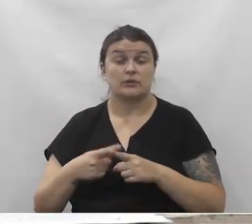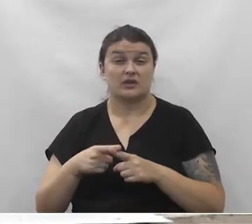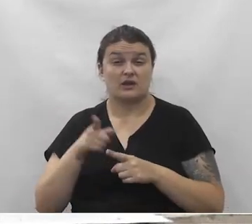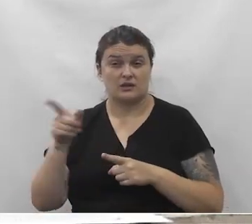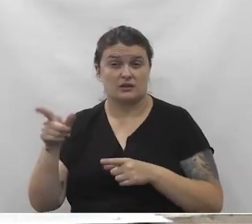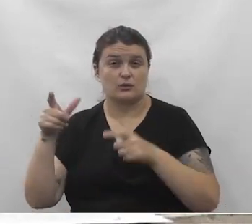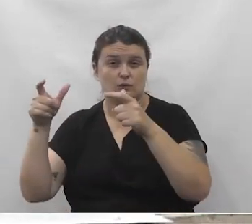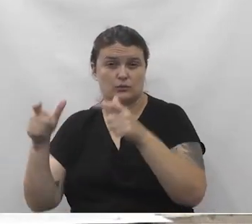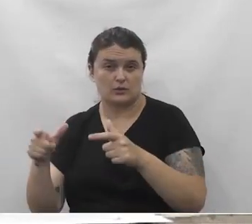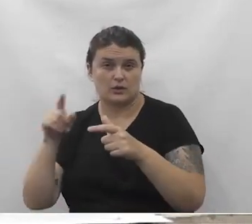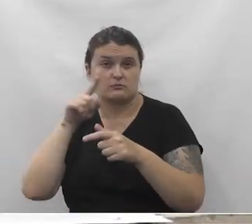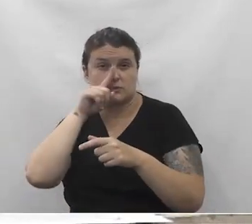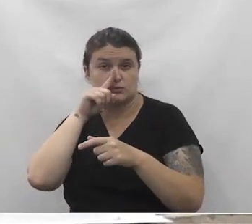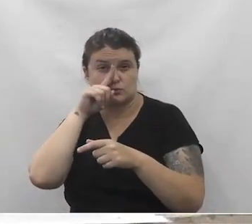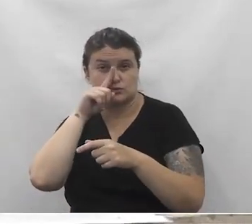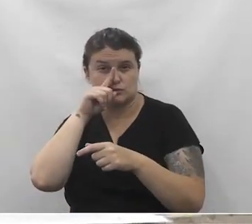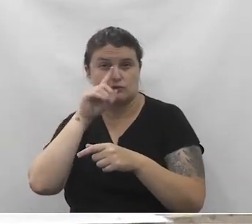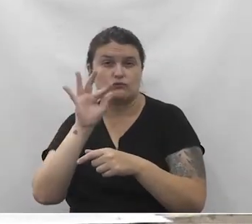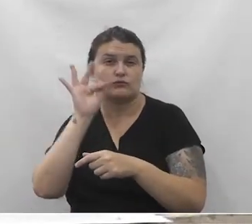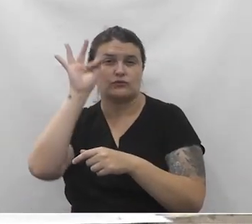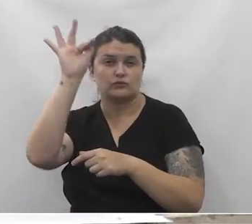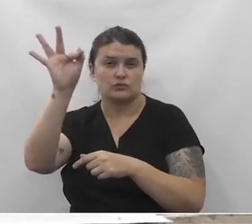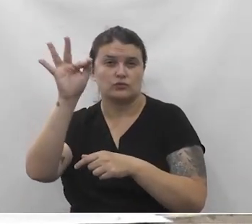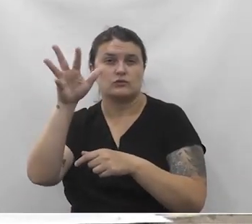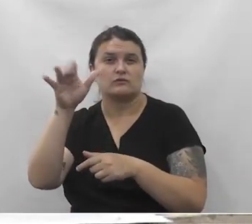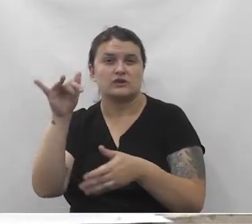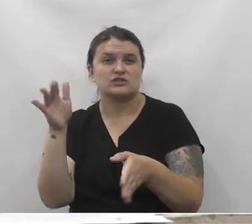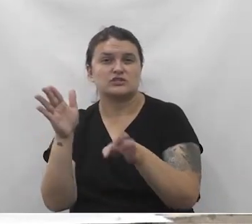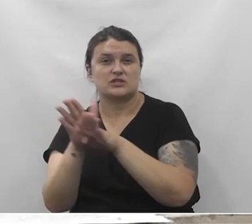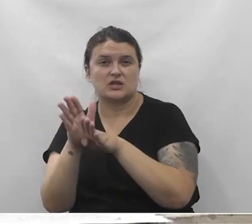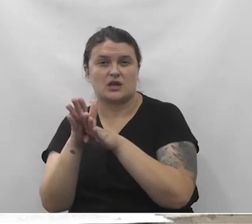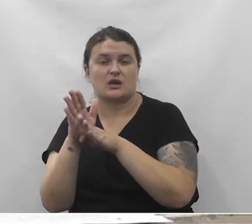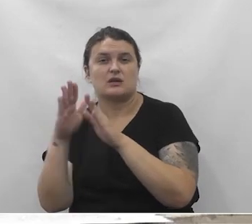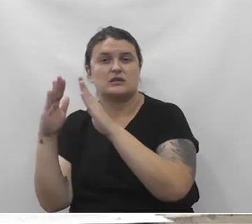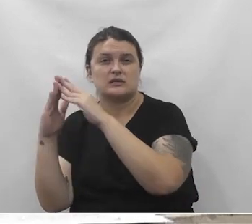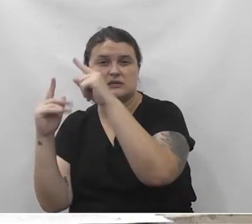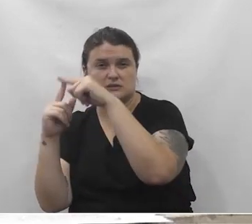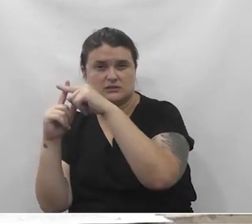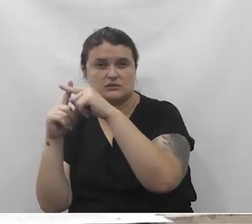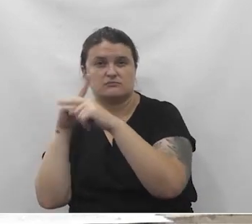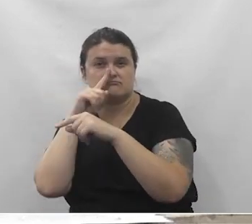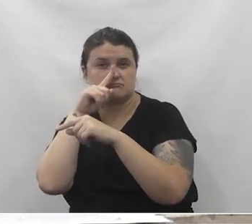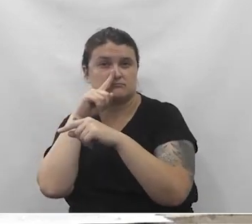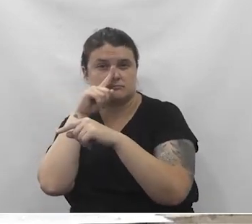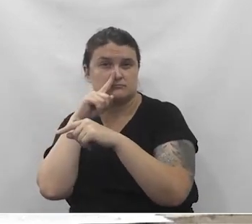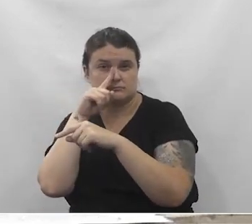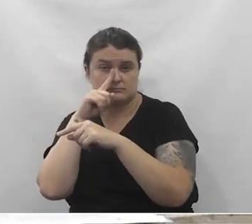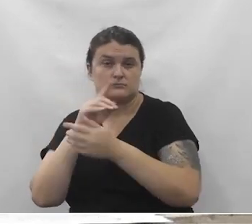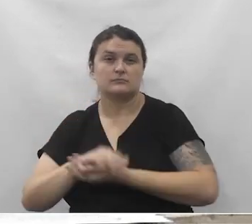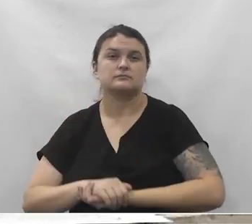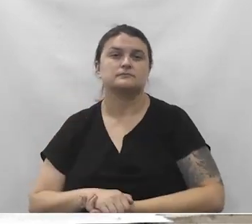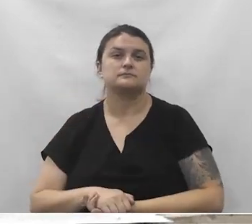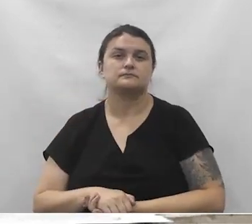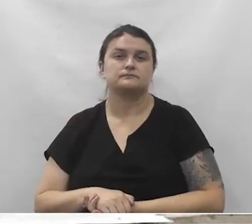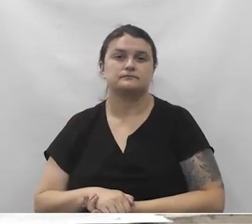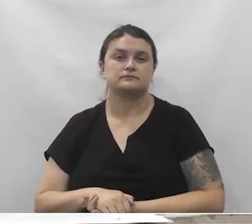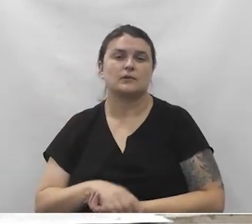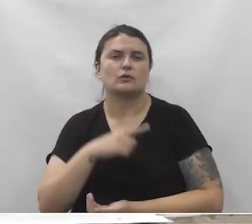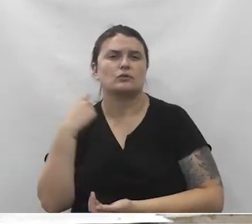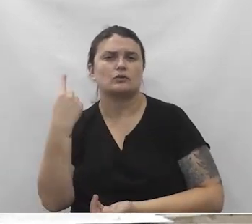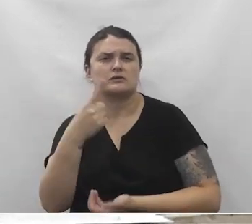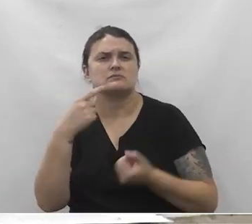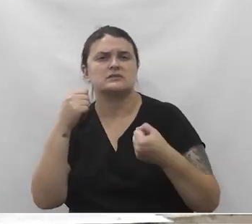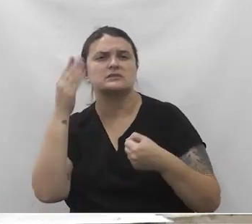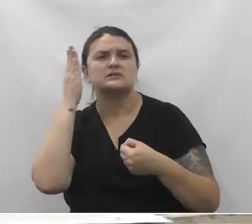aquele local que em breve já vai estar chegando ali no salão da igreja então a gente tem que cuidar um pouco com isso mas a gente também eh tem que